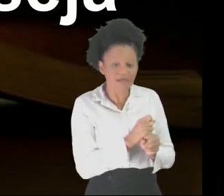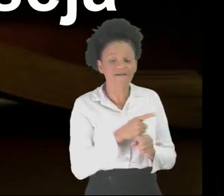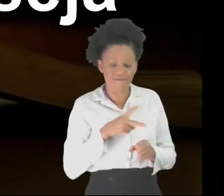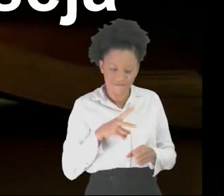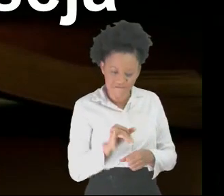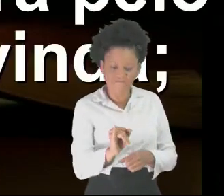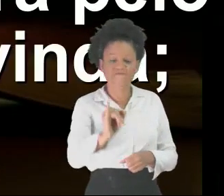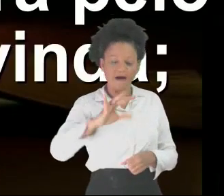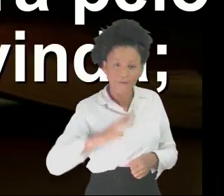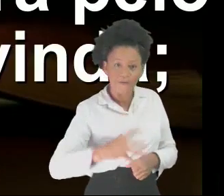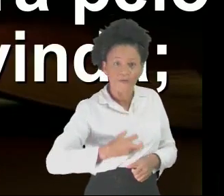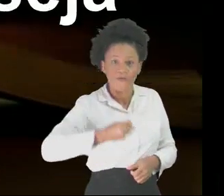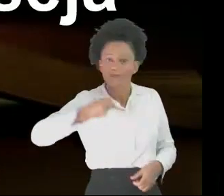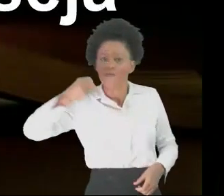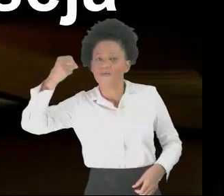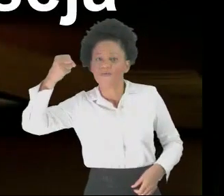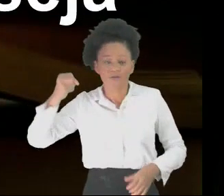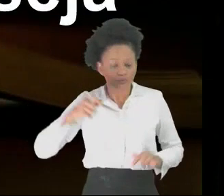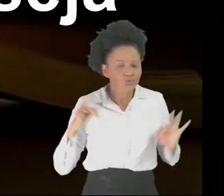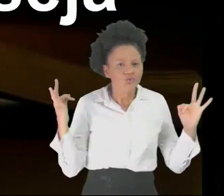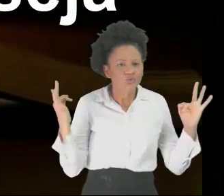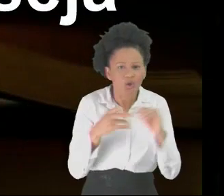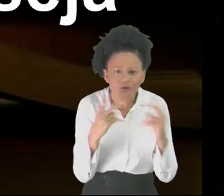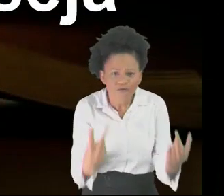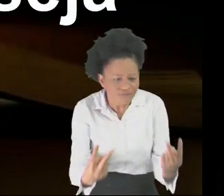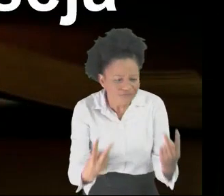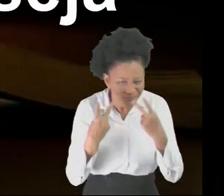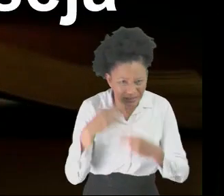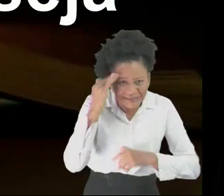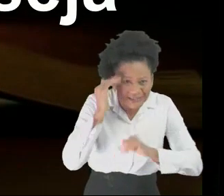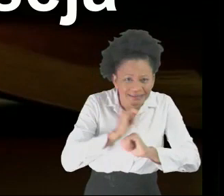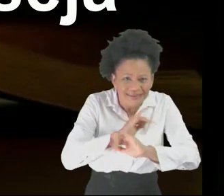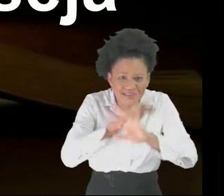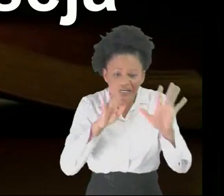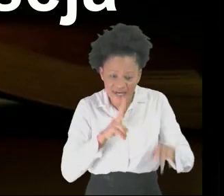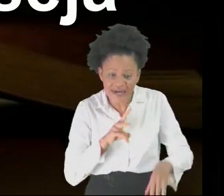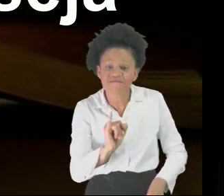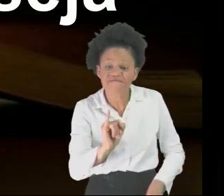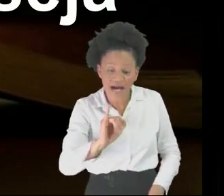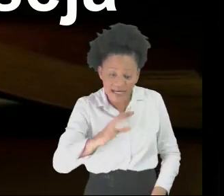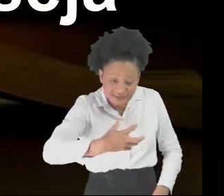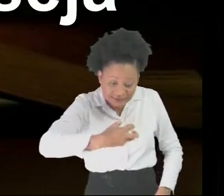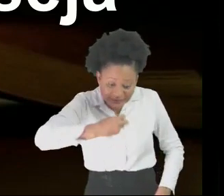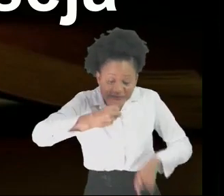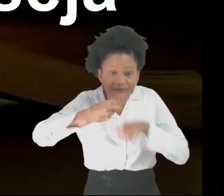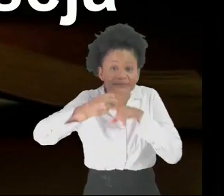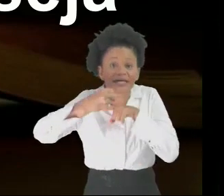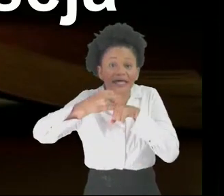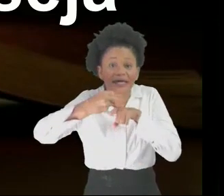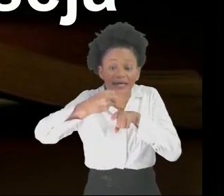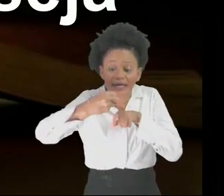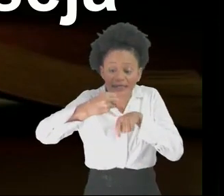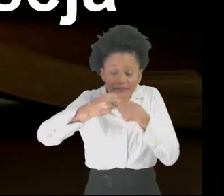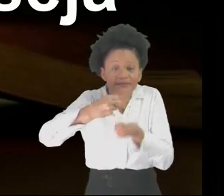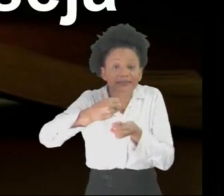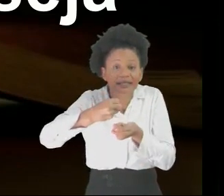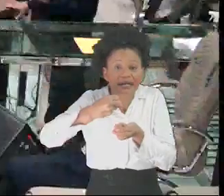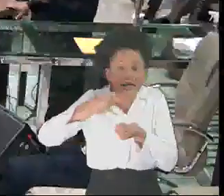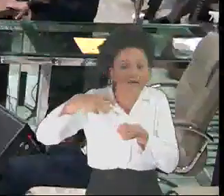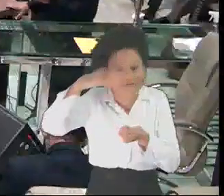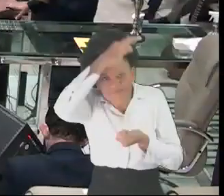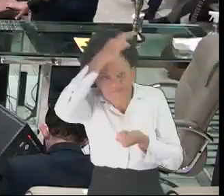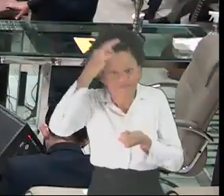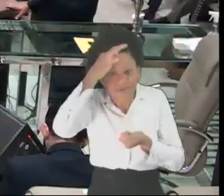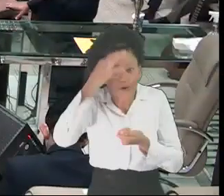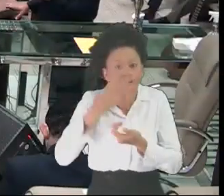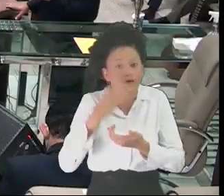seja tirado. Todos os que estão me ouvindo já entenderam o que é que vai ser tirado? Já entenderam? Quem já entendeu, diga amém.